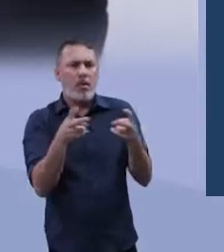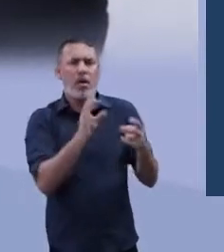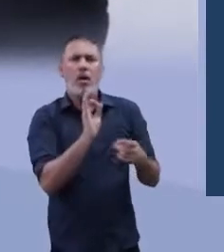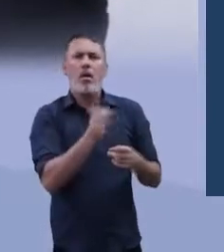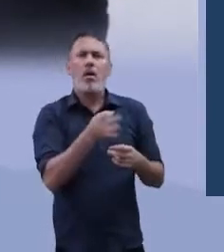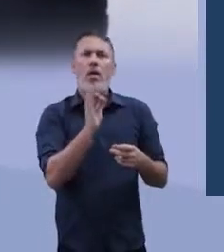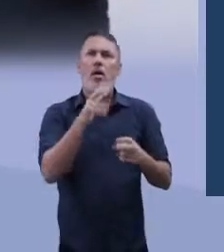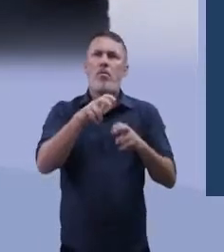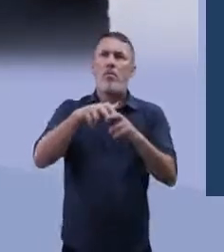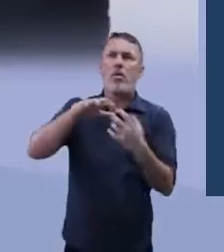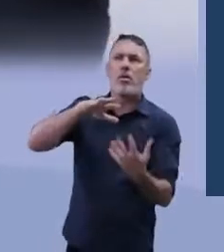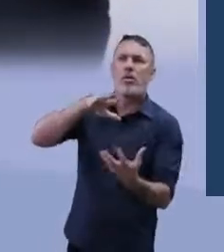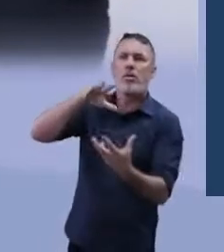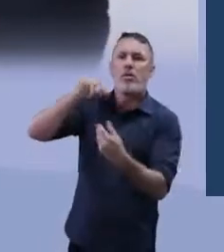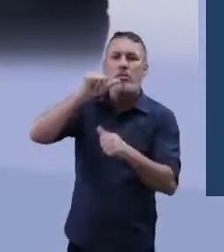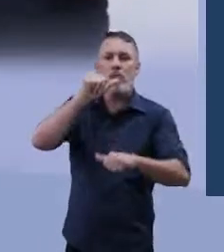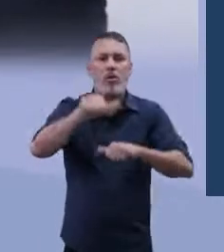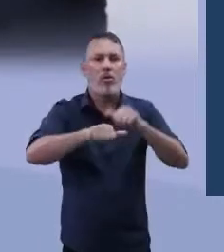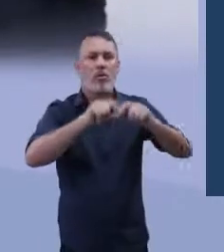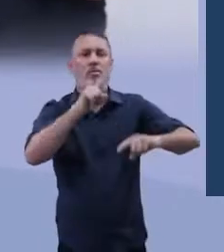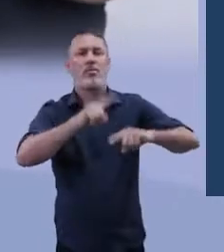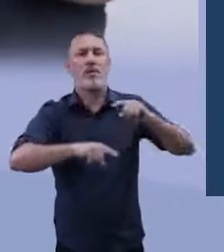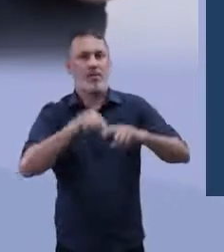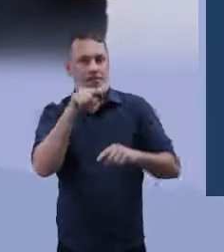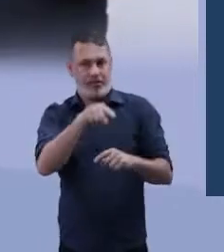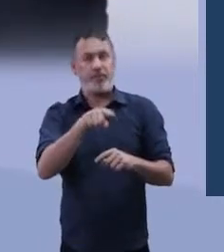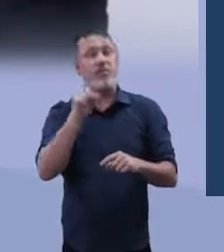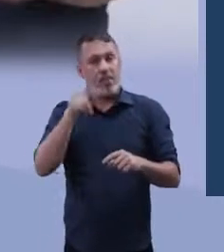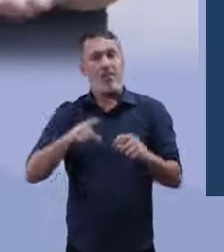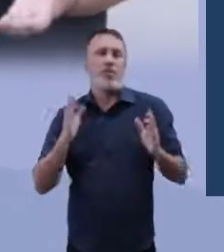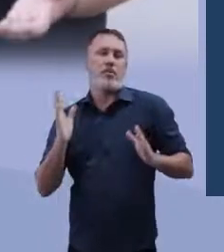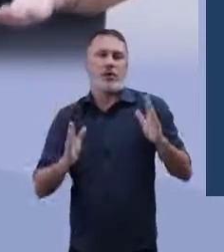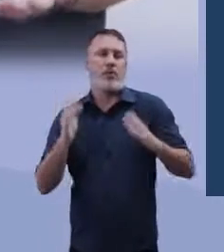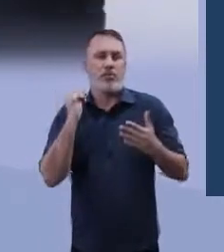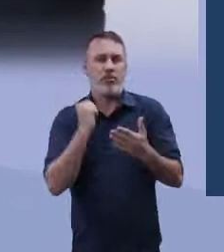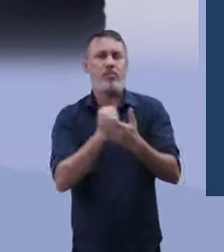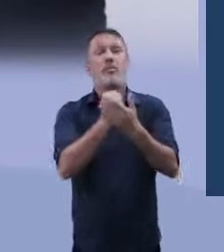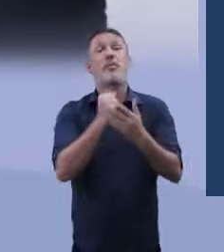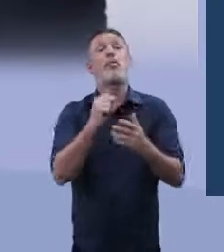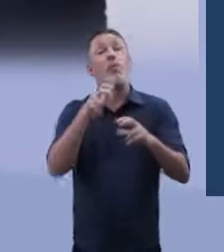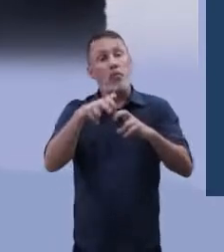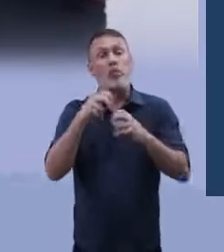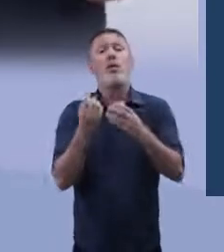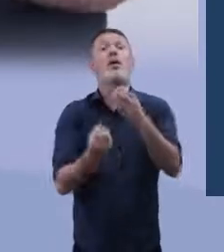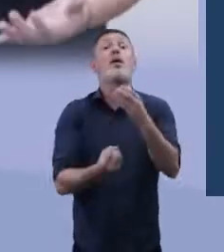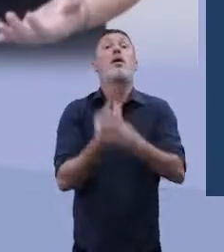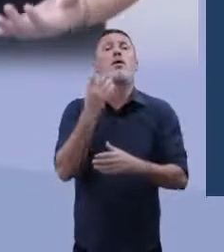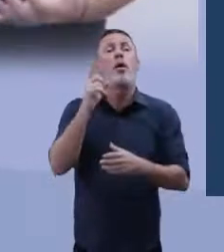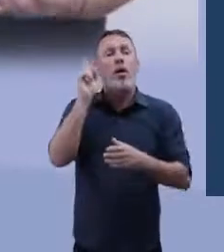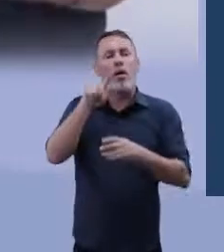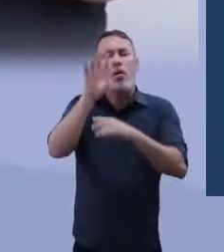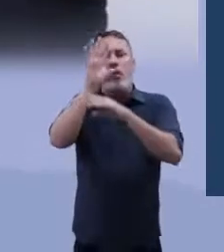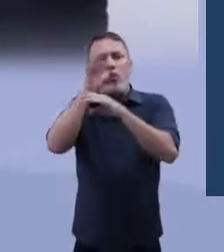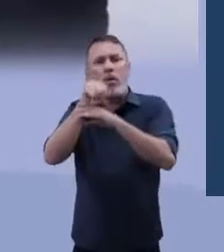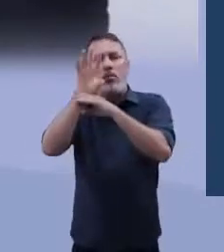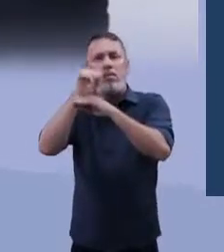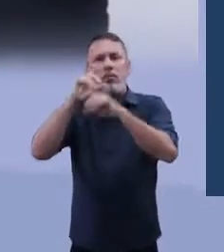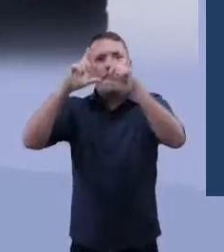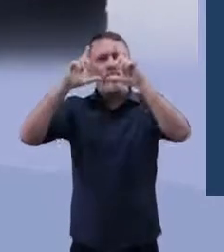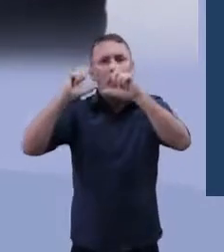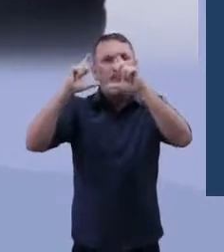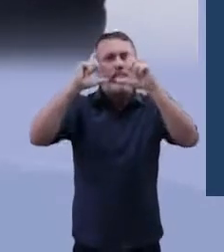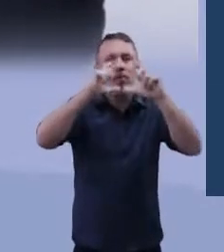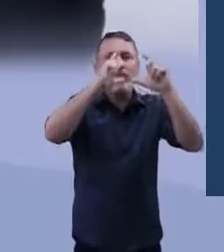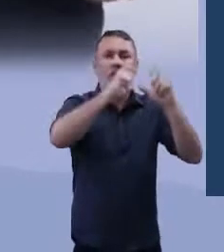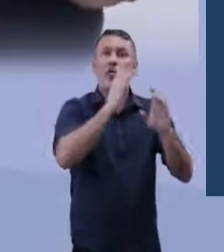e a percepção sobre este instrumento. Nesse período foi descoberta a fotografia, esse